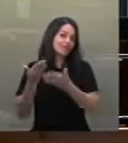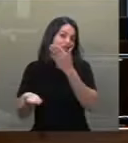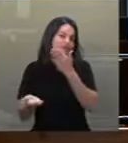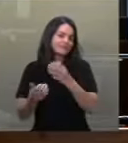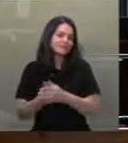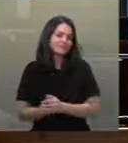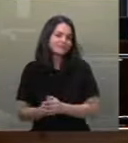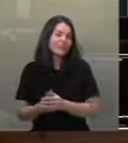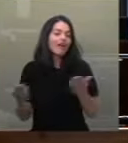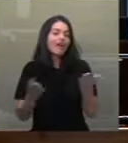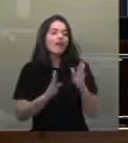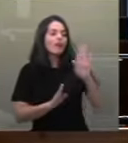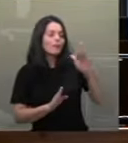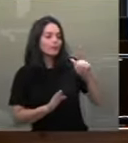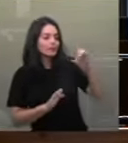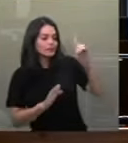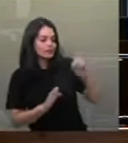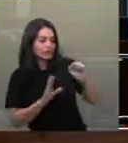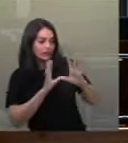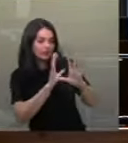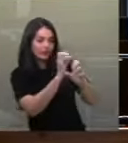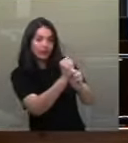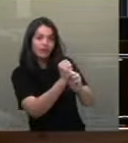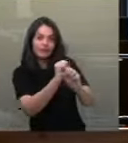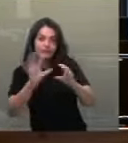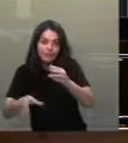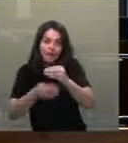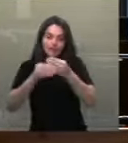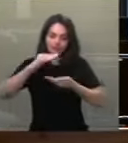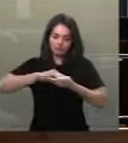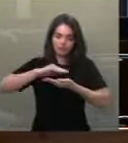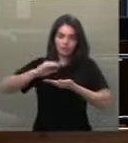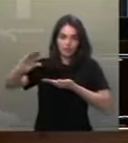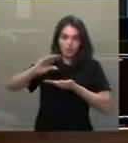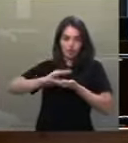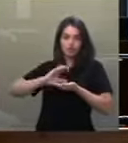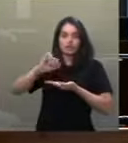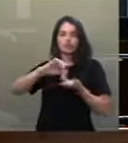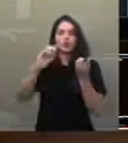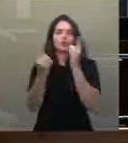são acumulados na conta. Na situação contrária, preços em alta,